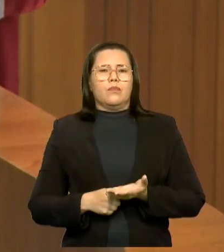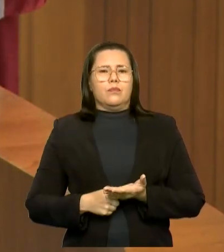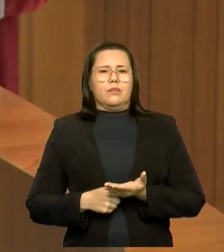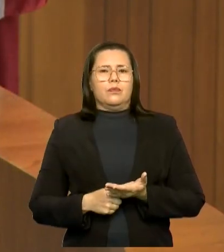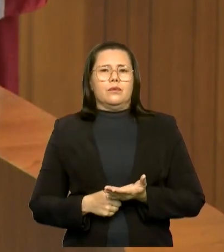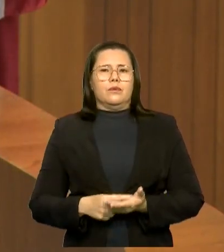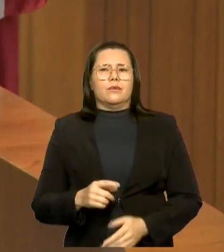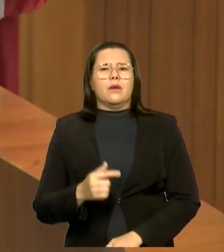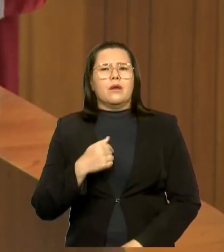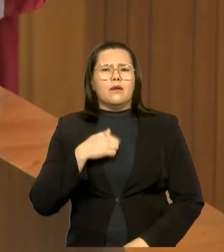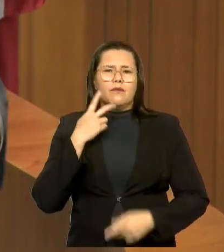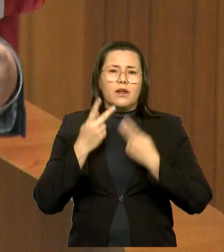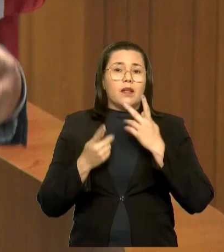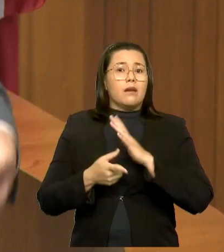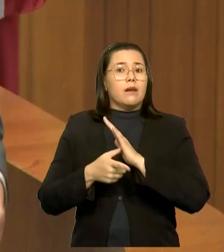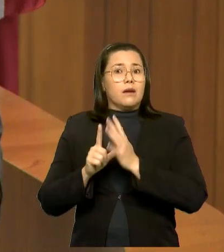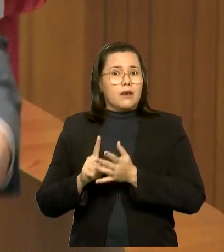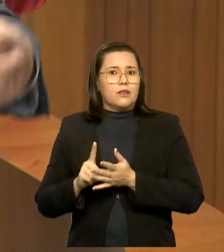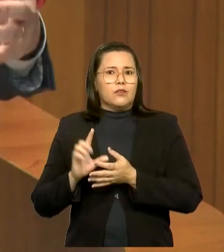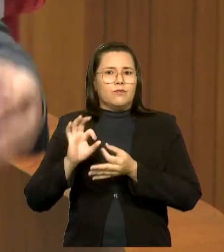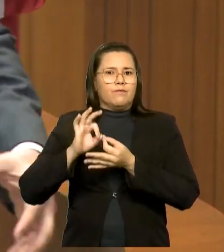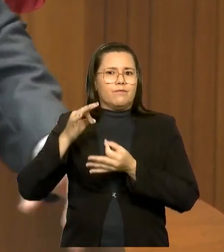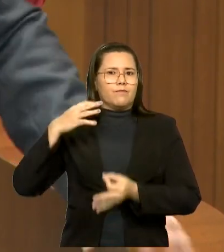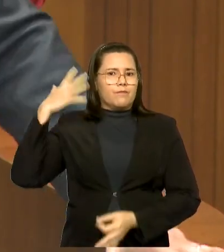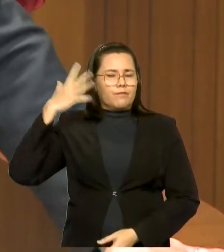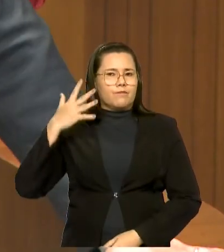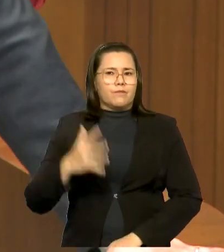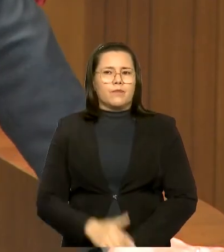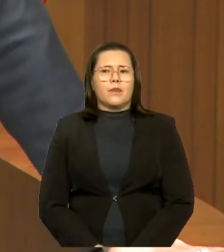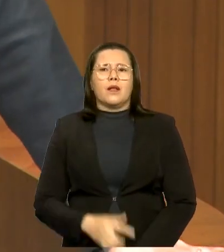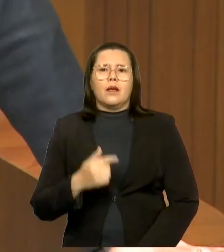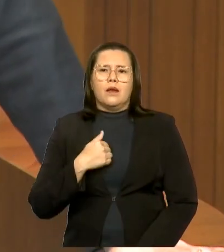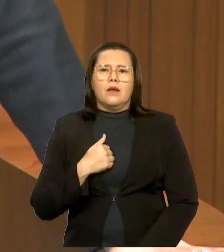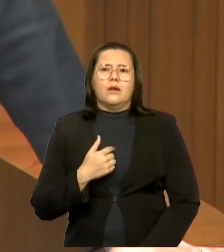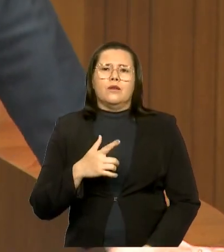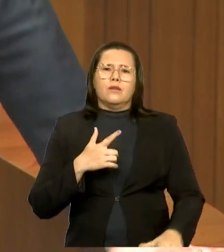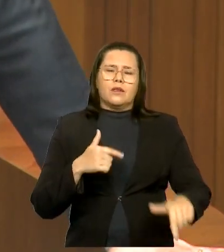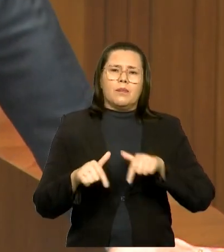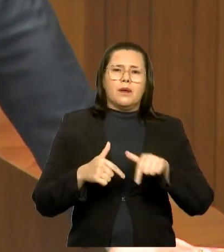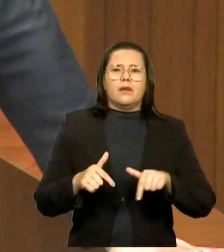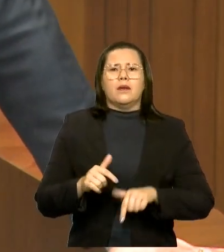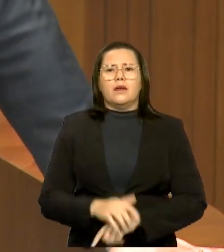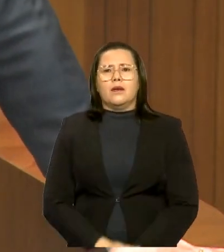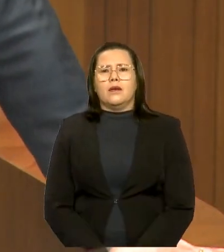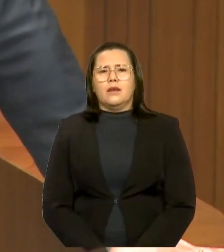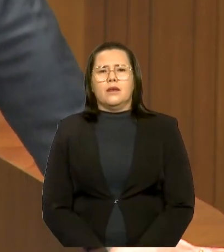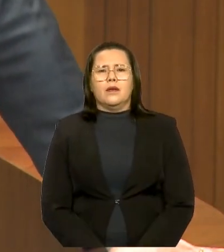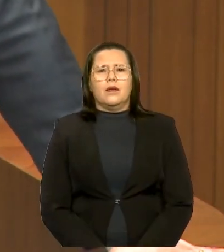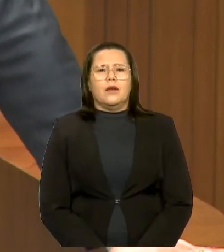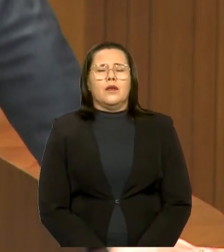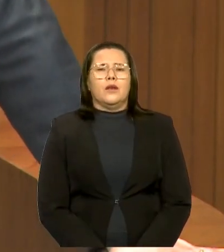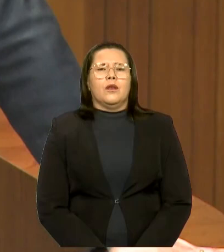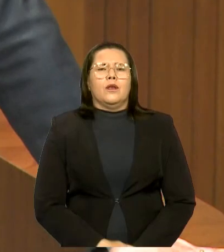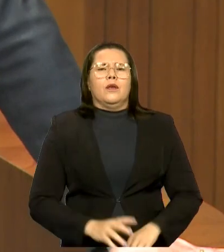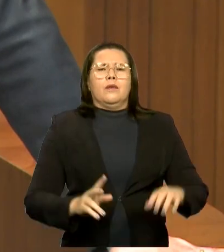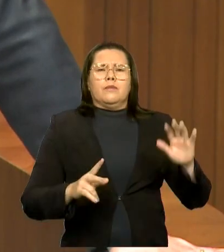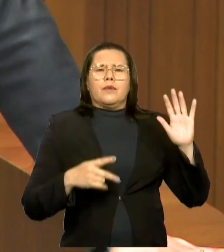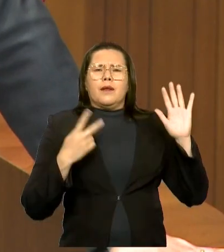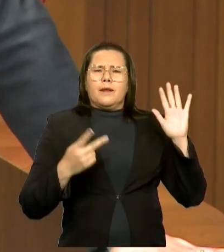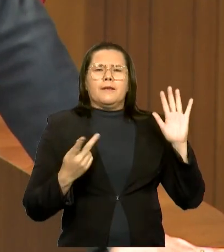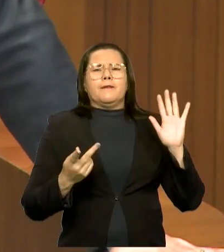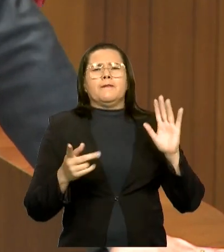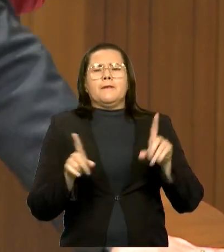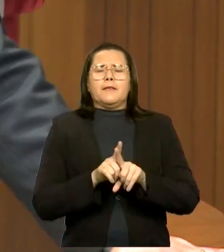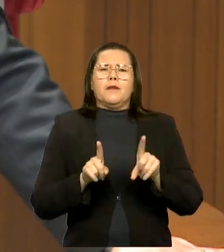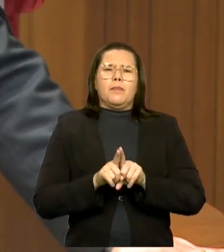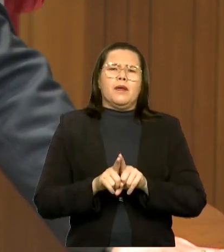pequeno expediente, tenho também orgulho de ter feito ele, de ter participado da campanha do presidente Lula. E agora o presidente vem